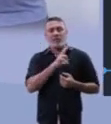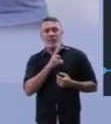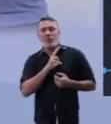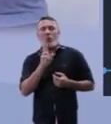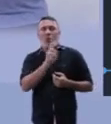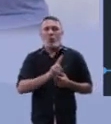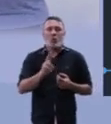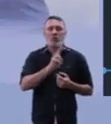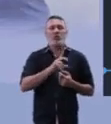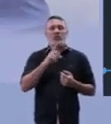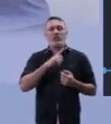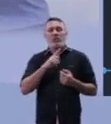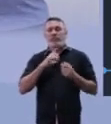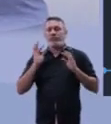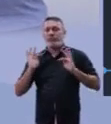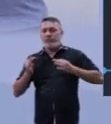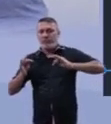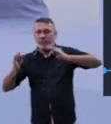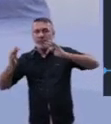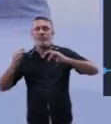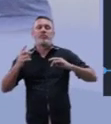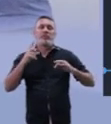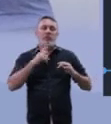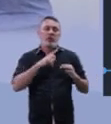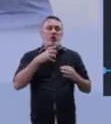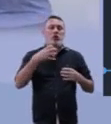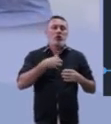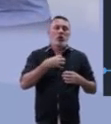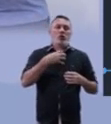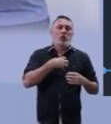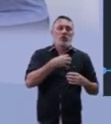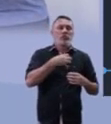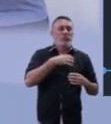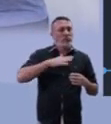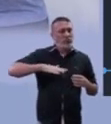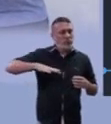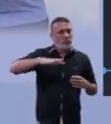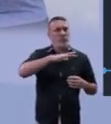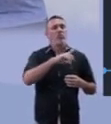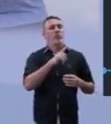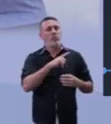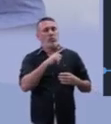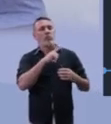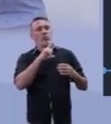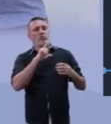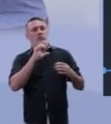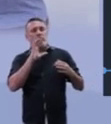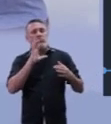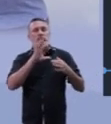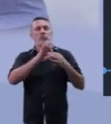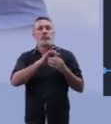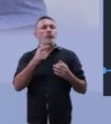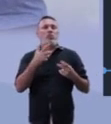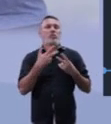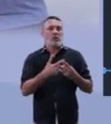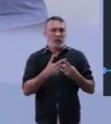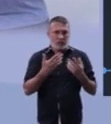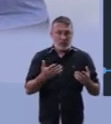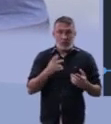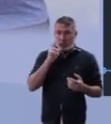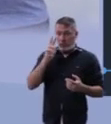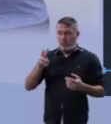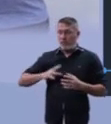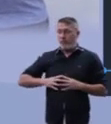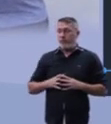dados pessoais por setores de tecnologia contribui para para fomentar condutas